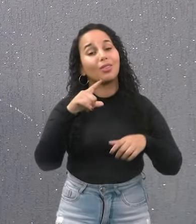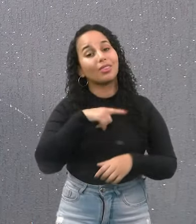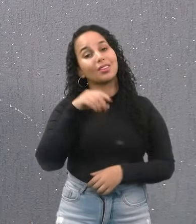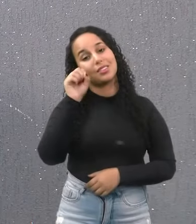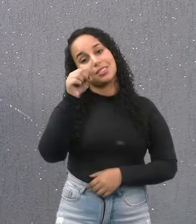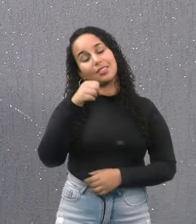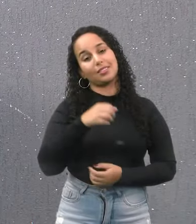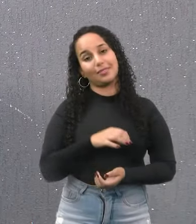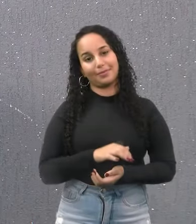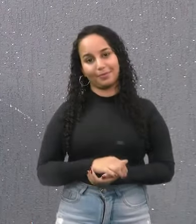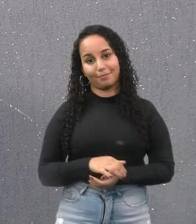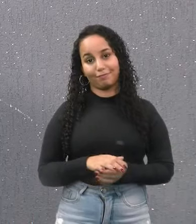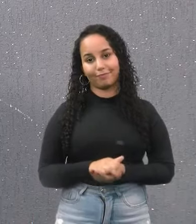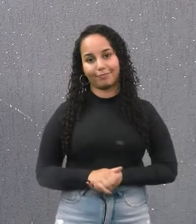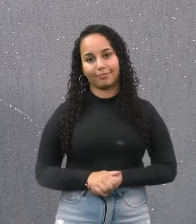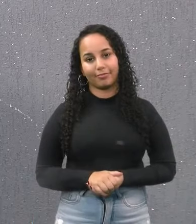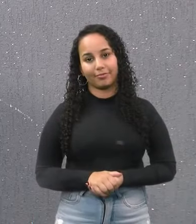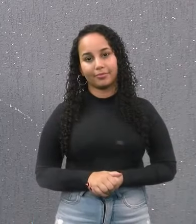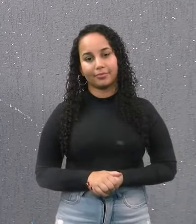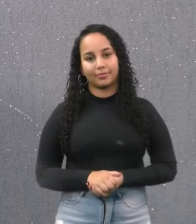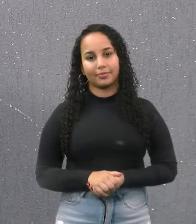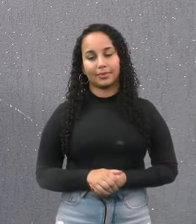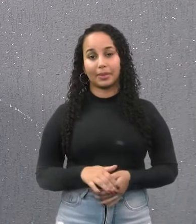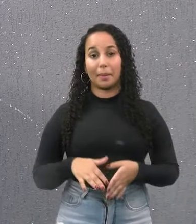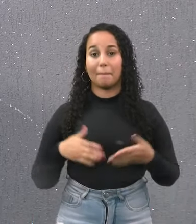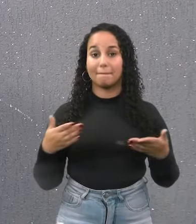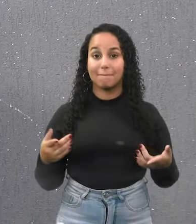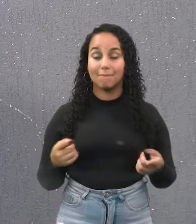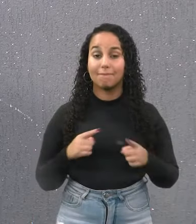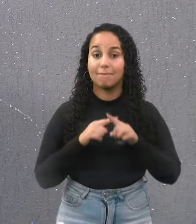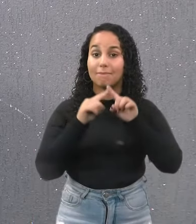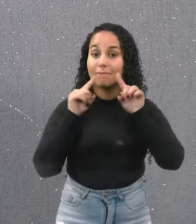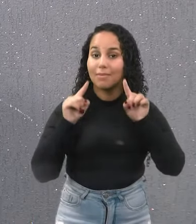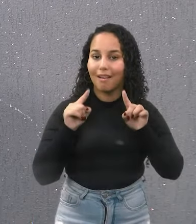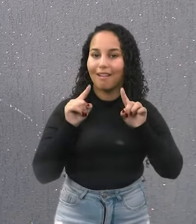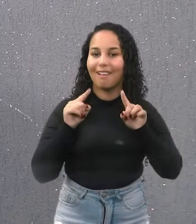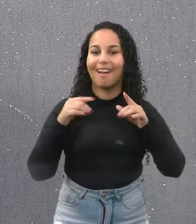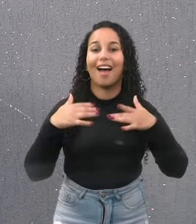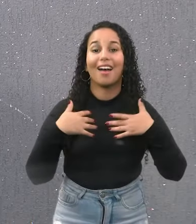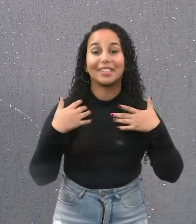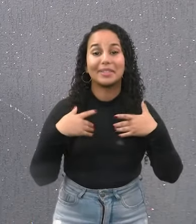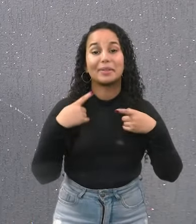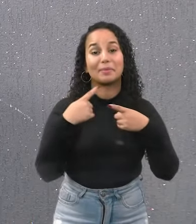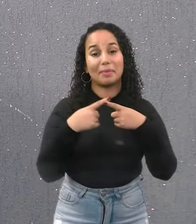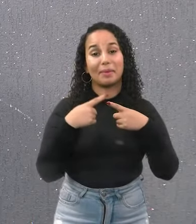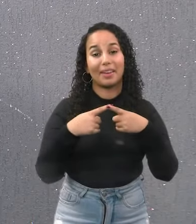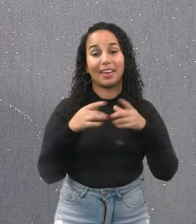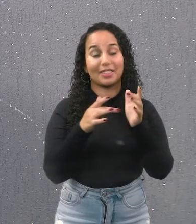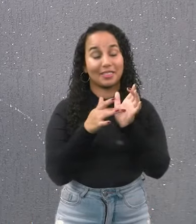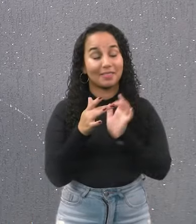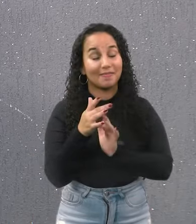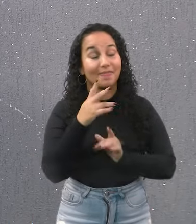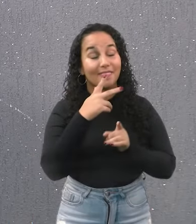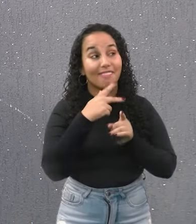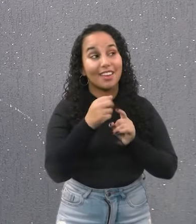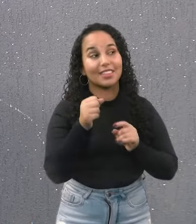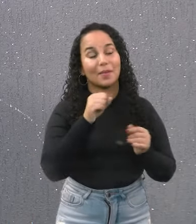provações, dificuldades, enfim. Mas tem de bom ânimo, eu venci o